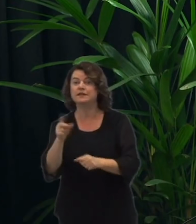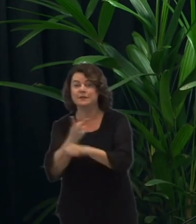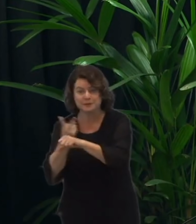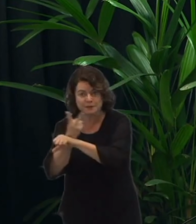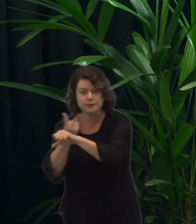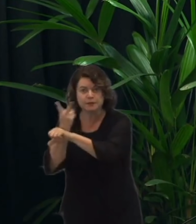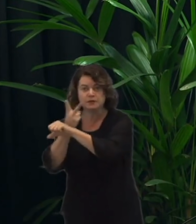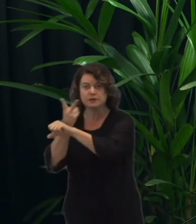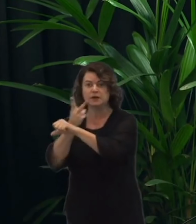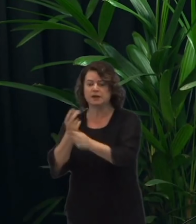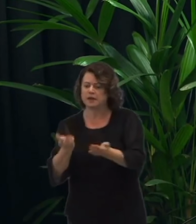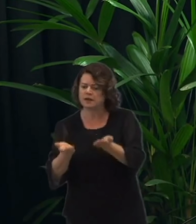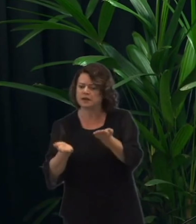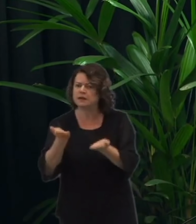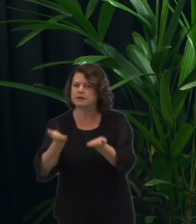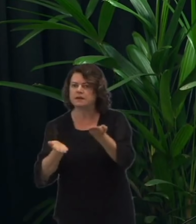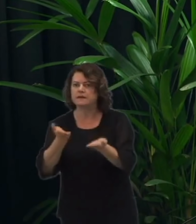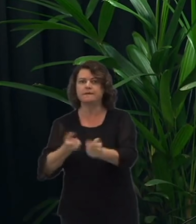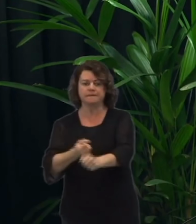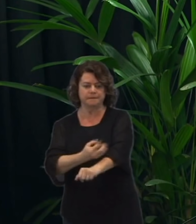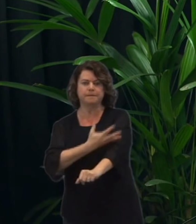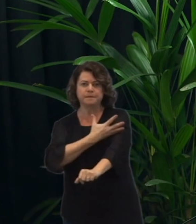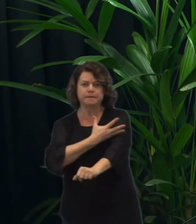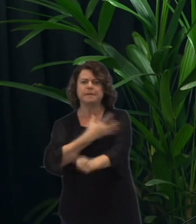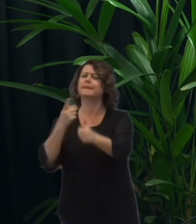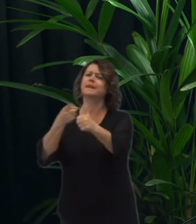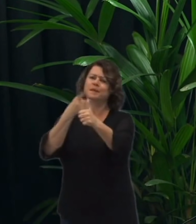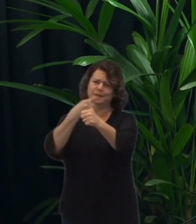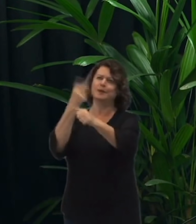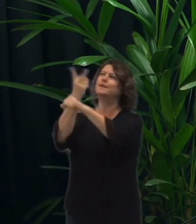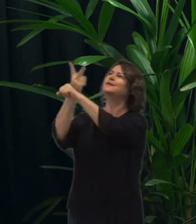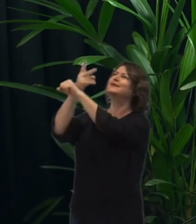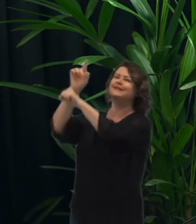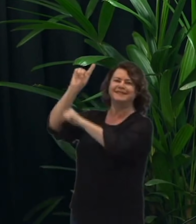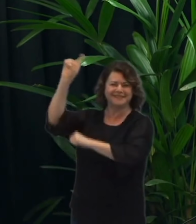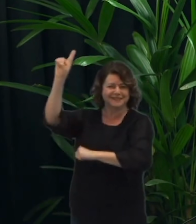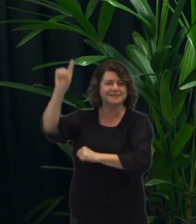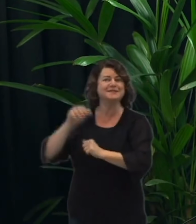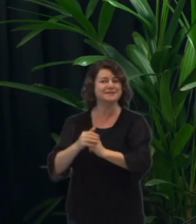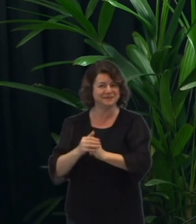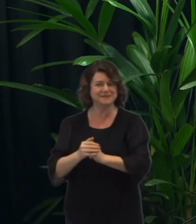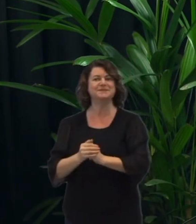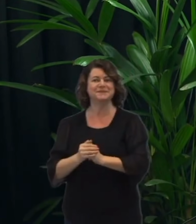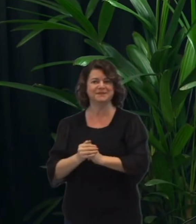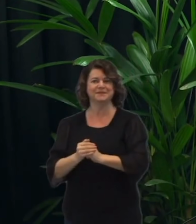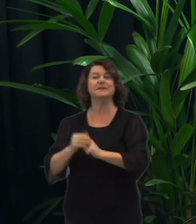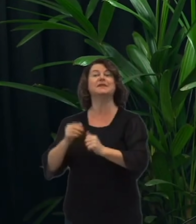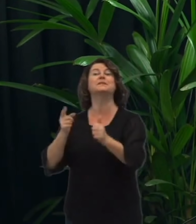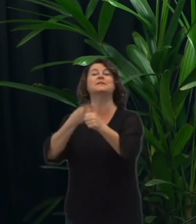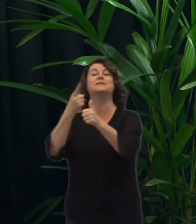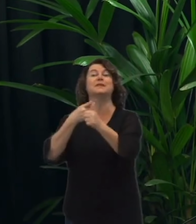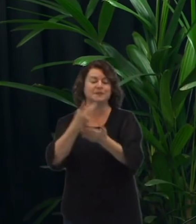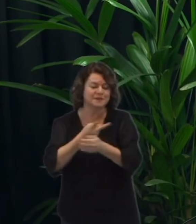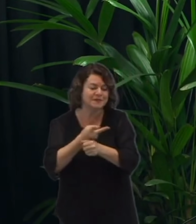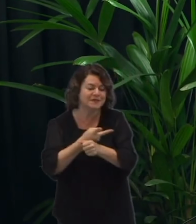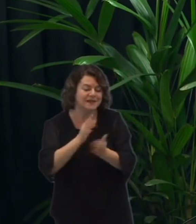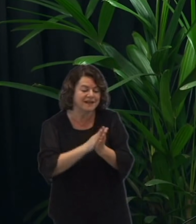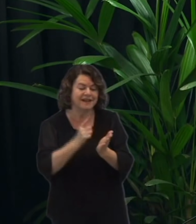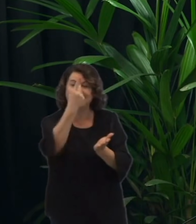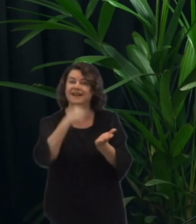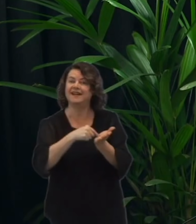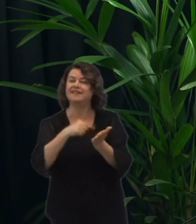busca ter equilíbrio nas suas emoções, busque primeiramente a Deus, busque primeiramente a sua palavra